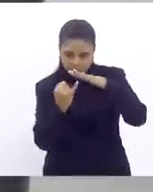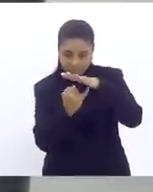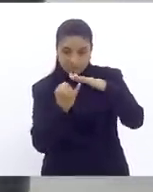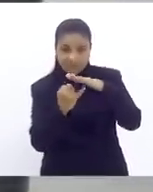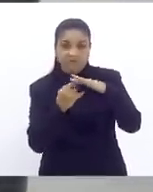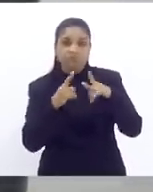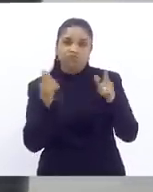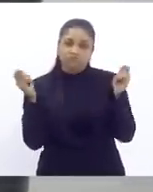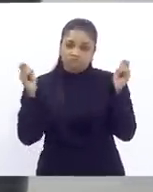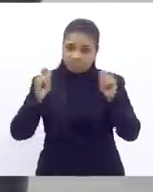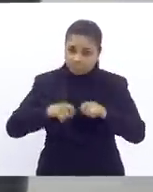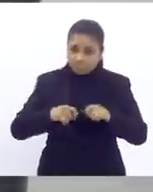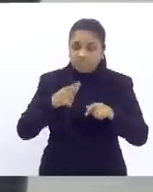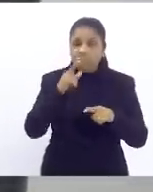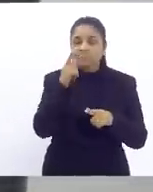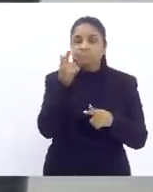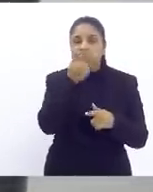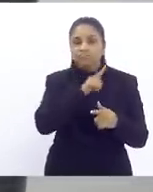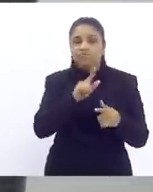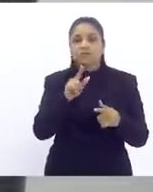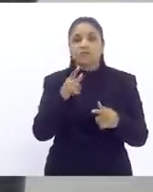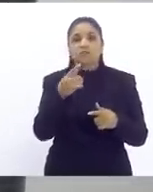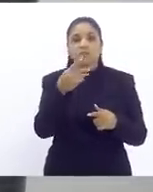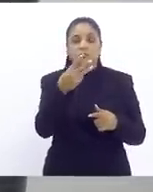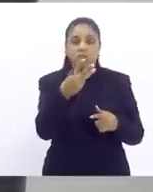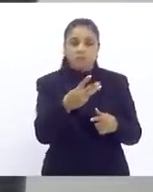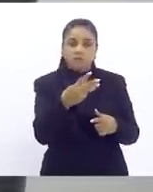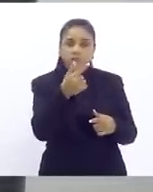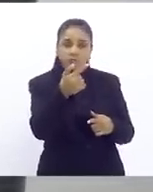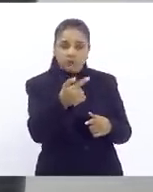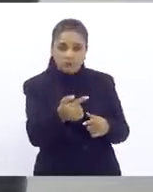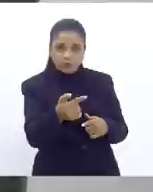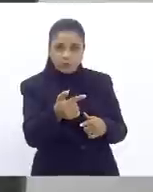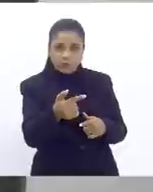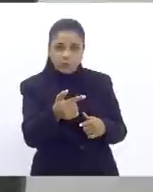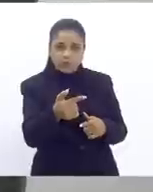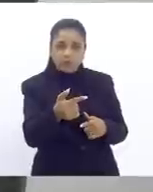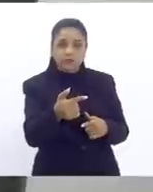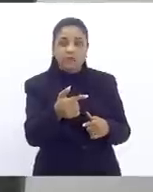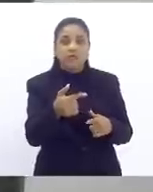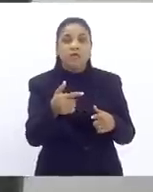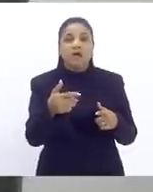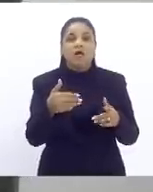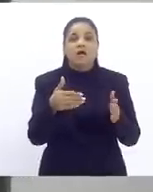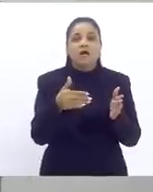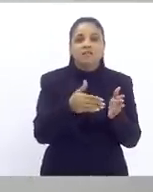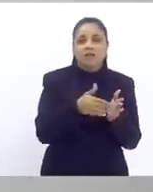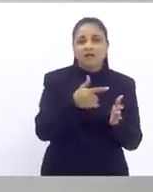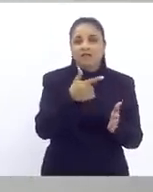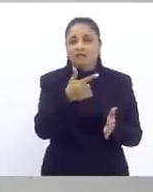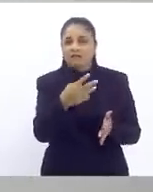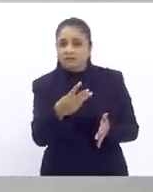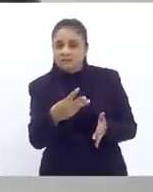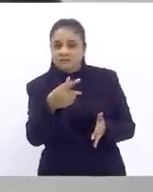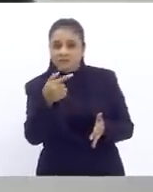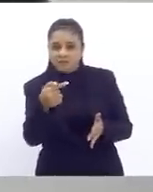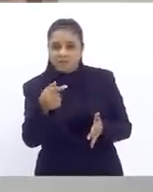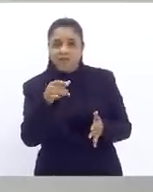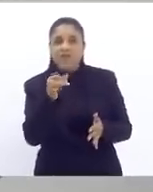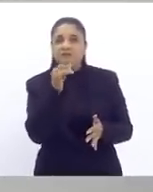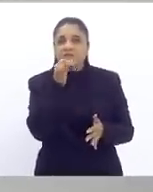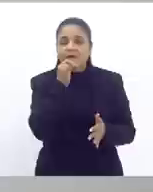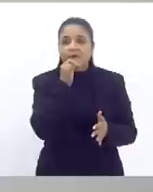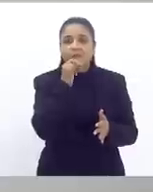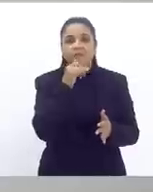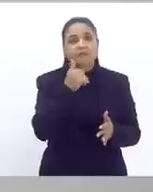fazer de forma célere essas 32 essas 32 mil chegando a 37 é como se fosse um regime gente tá com 150